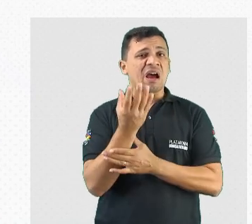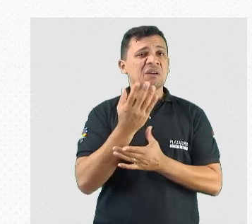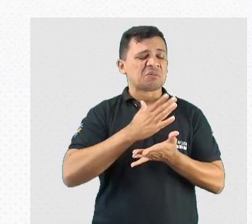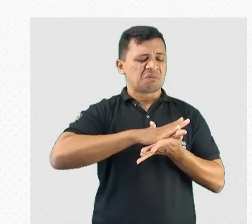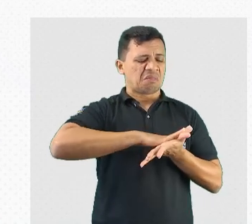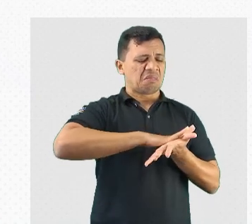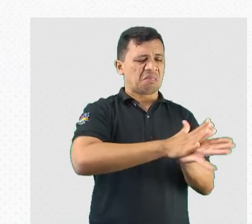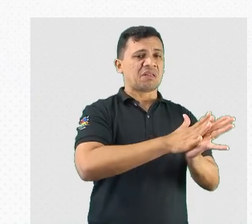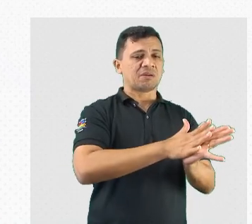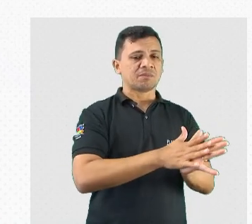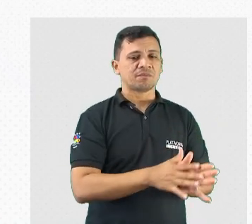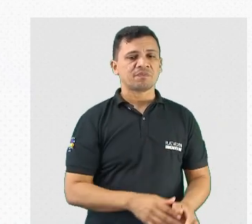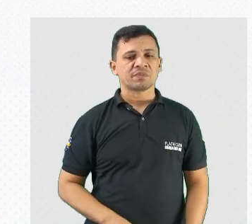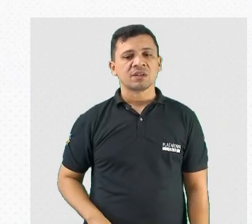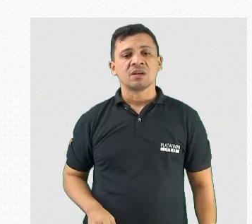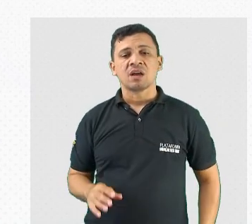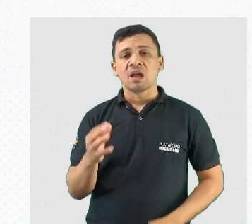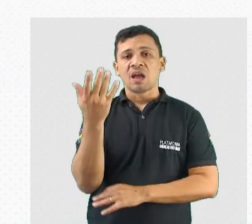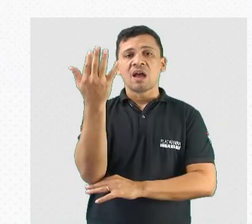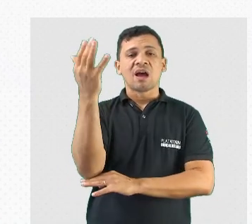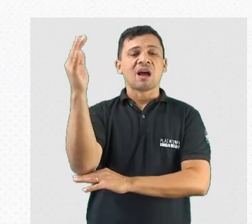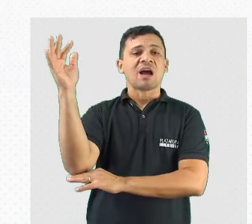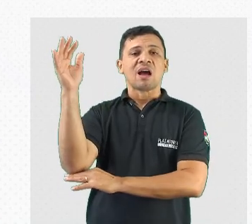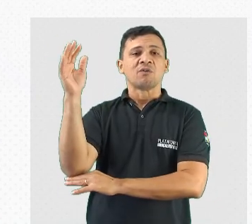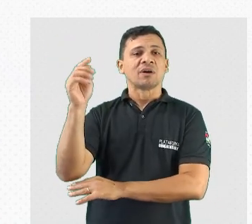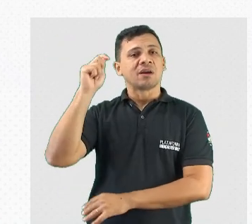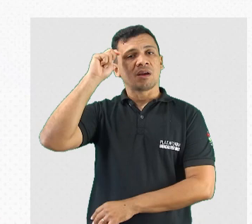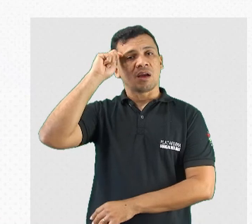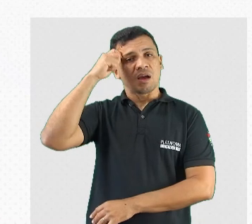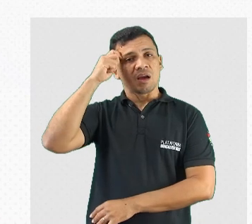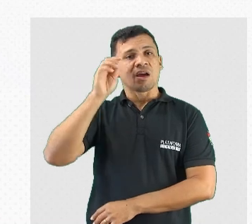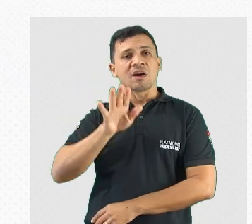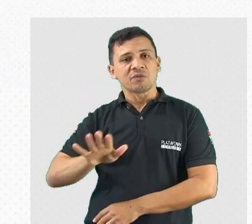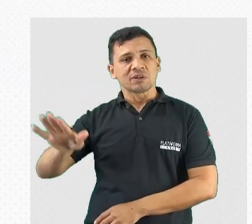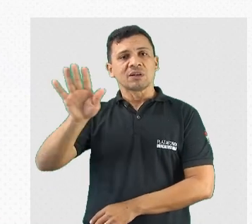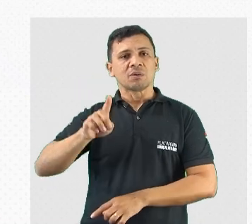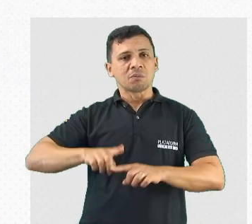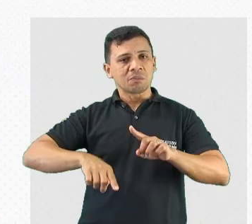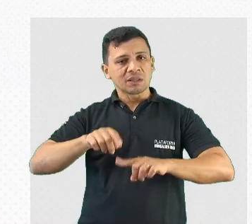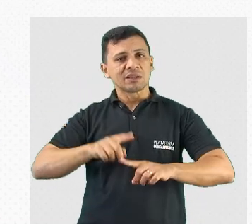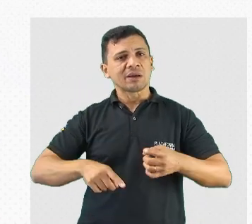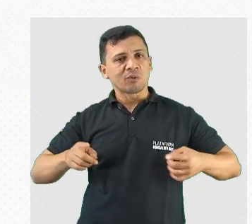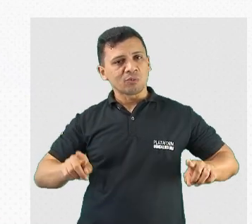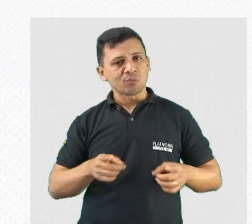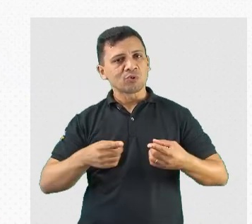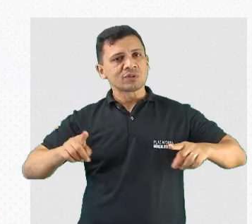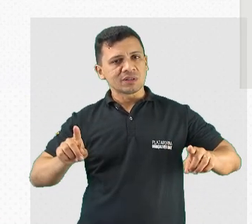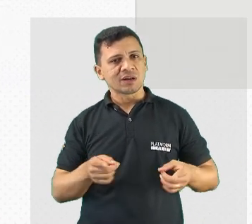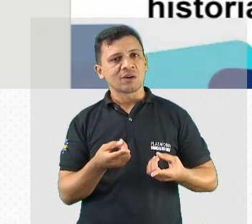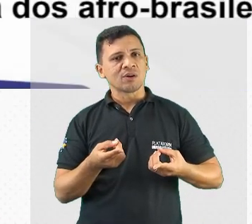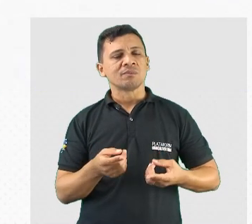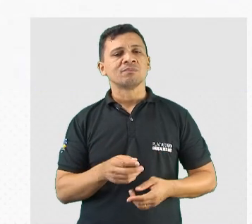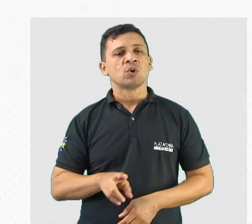né? Árvore africana de um nome de um instrumento musical usado nas religiões de matriz africana. É uma espécie de